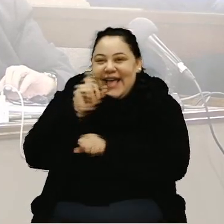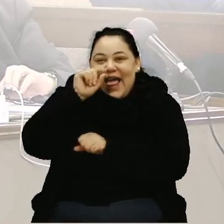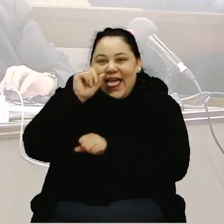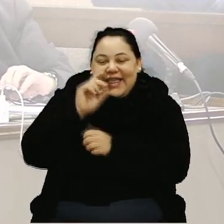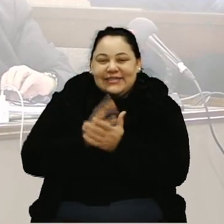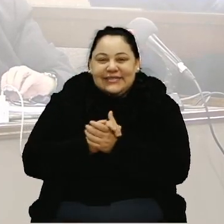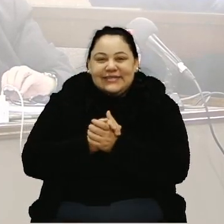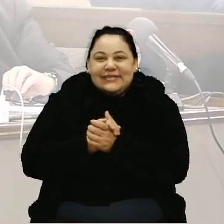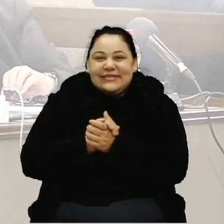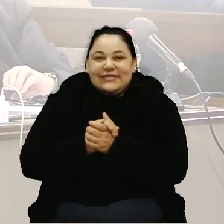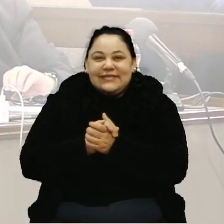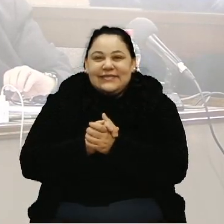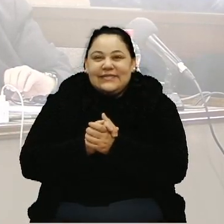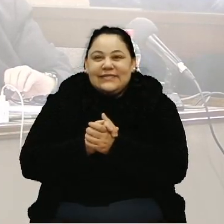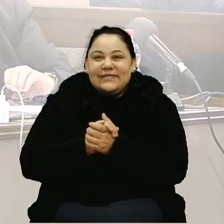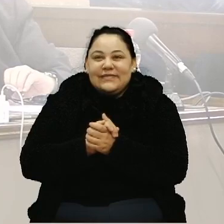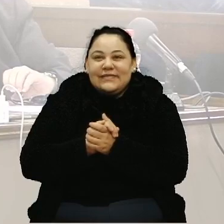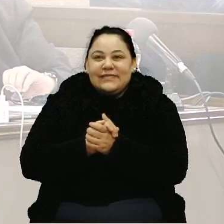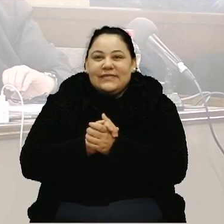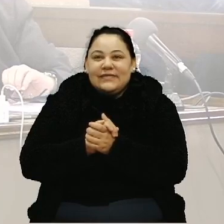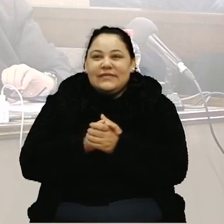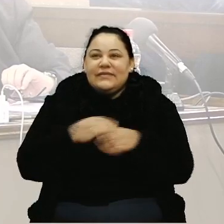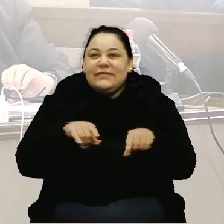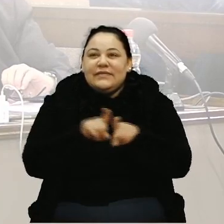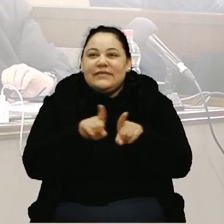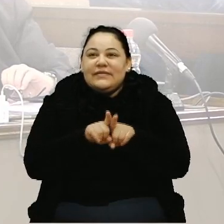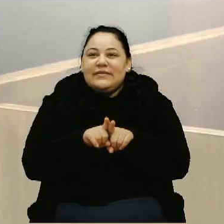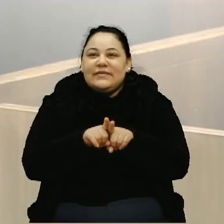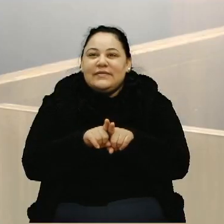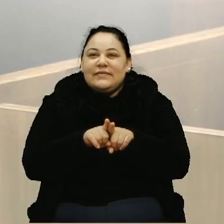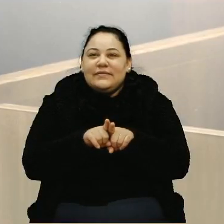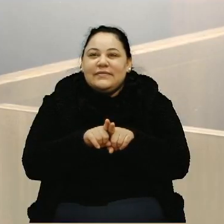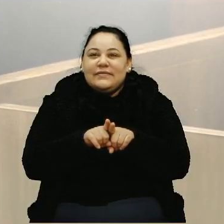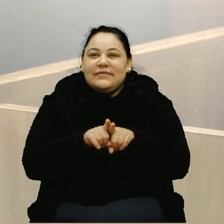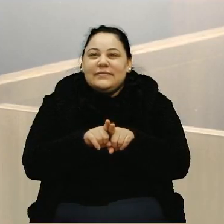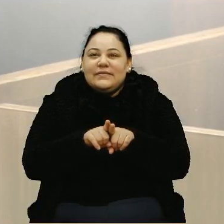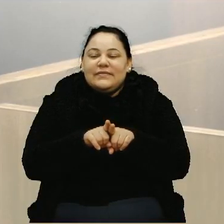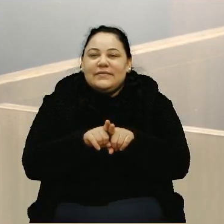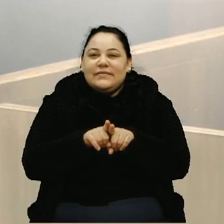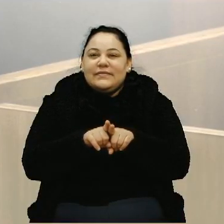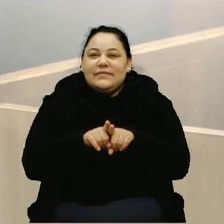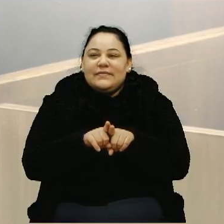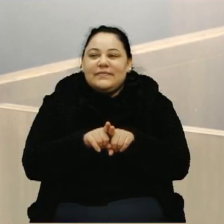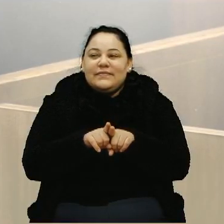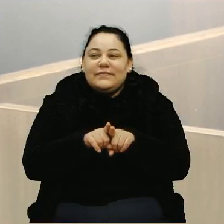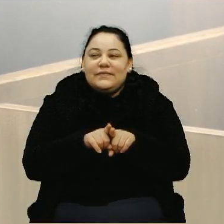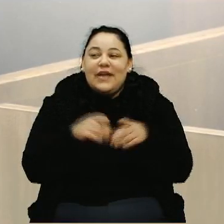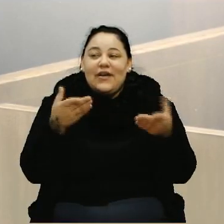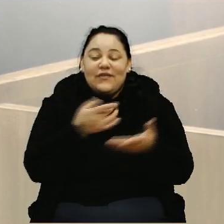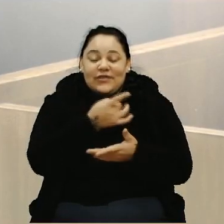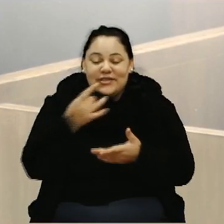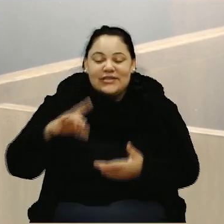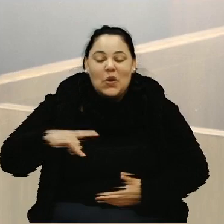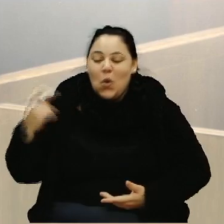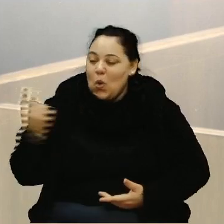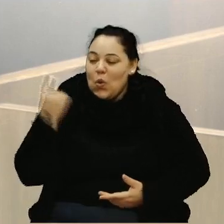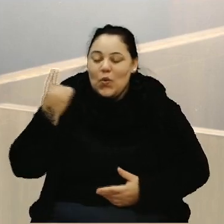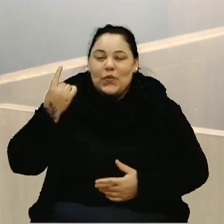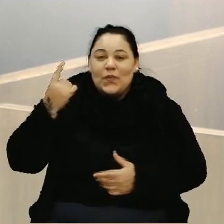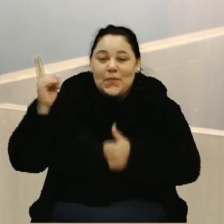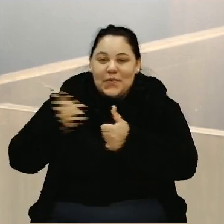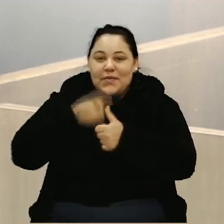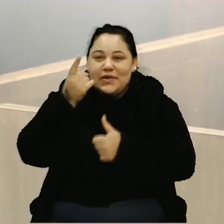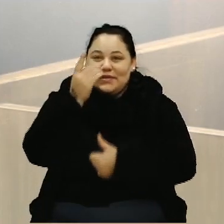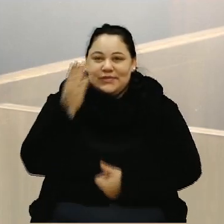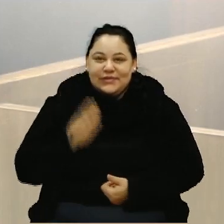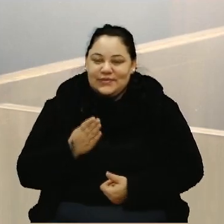a família, né? Tem que limpar, manter a higienização de ave por ave. Então, a qualidade que vocês têm, vocês são únicos e primeiros no Brasil. Não vou